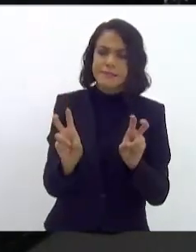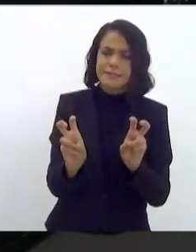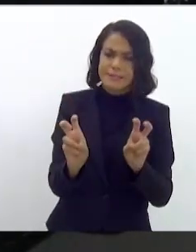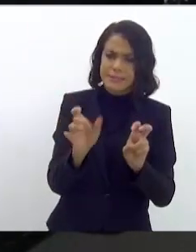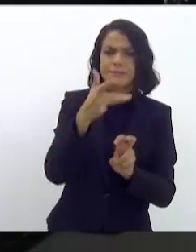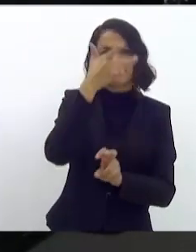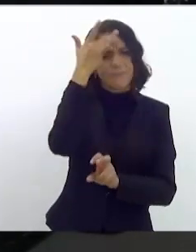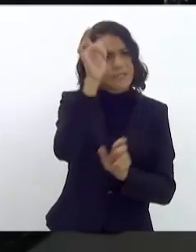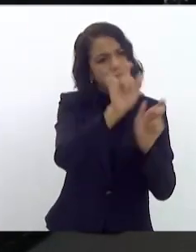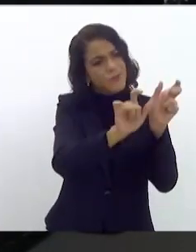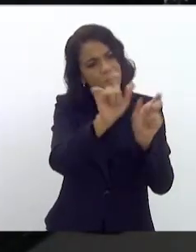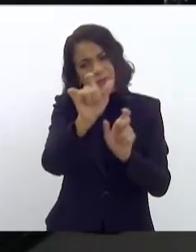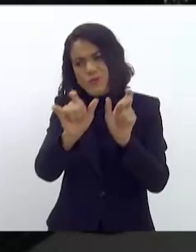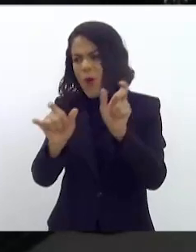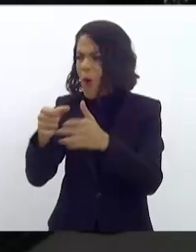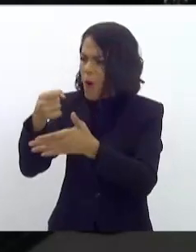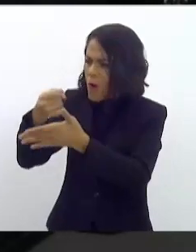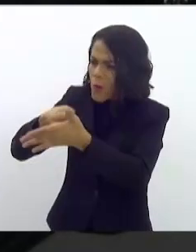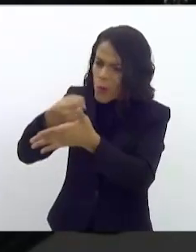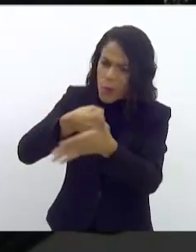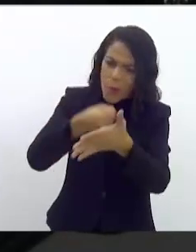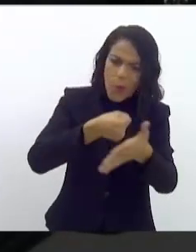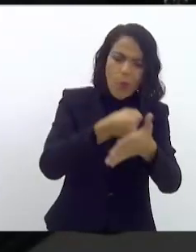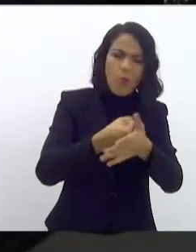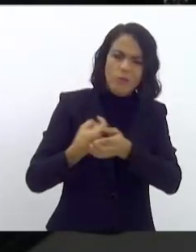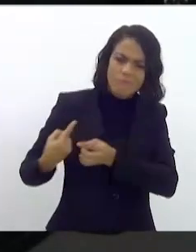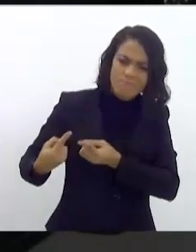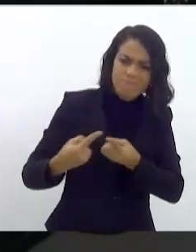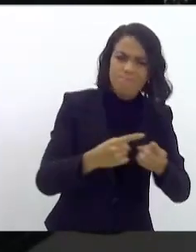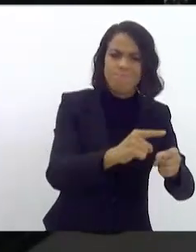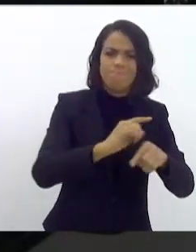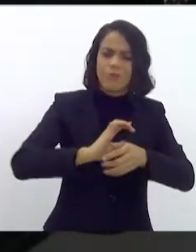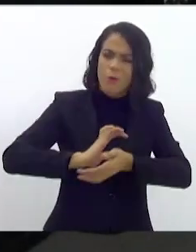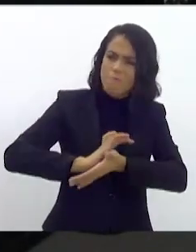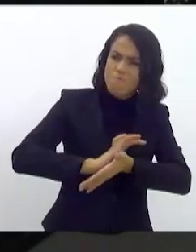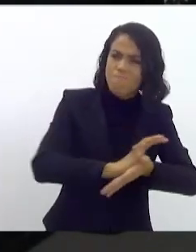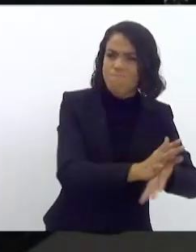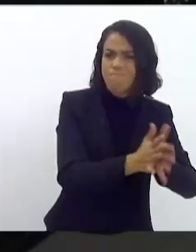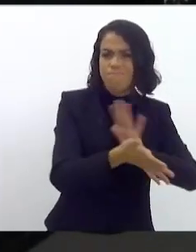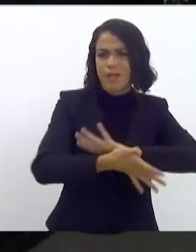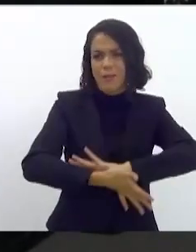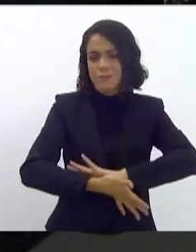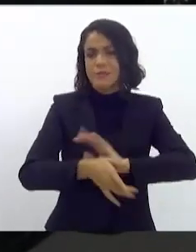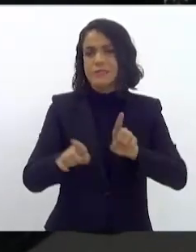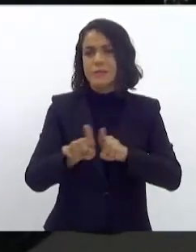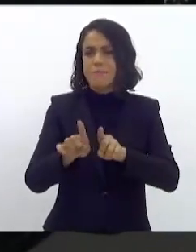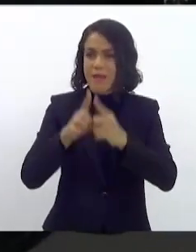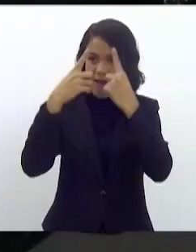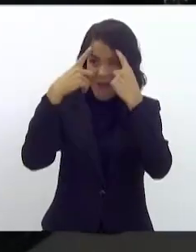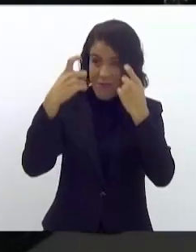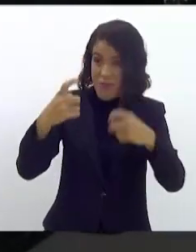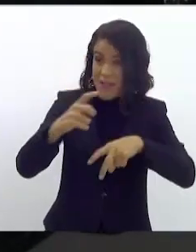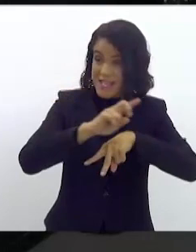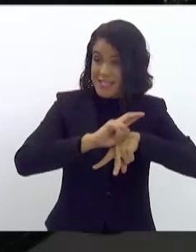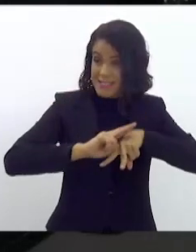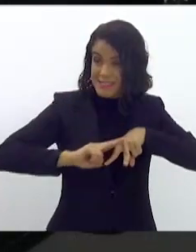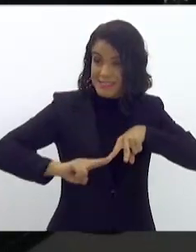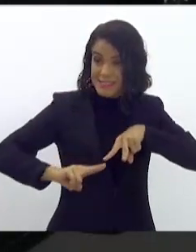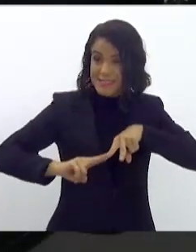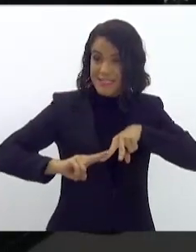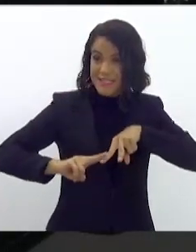pessoas que sempre lutam contra o preconceito e contra a violência de gênero, e só pela